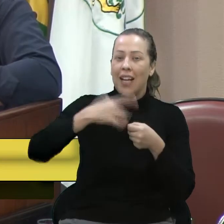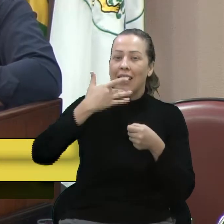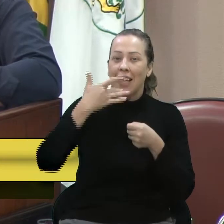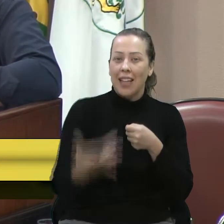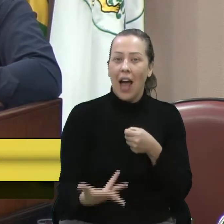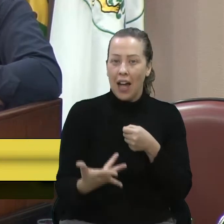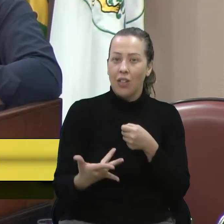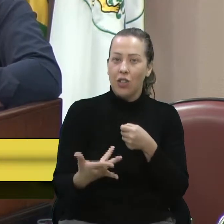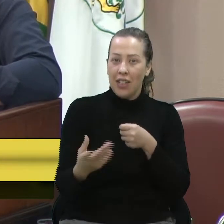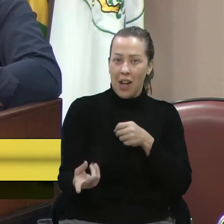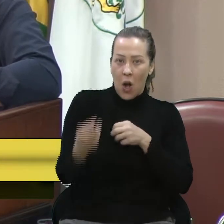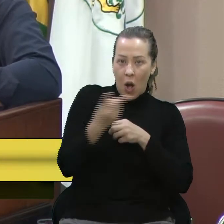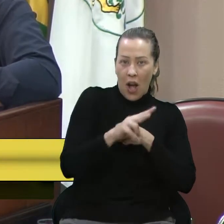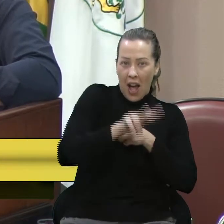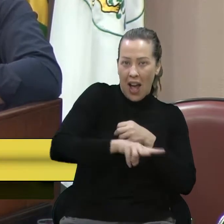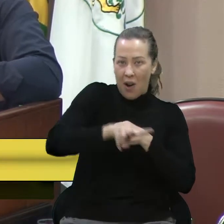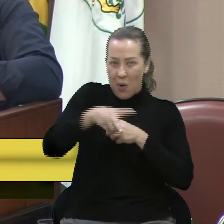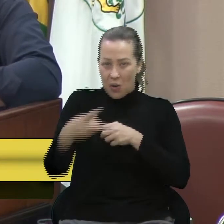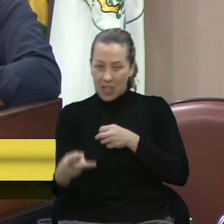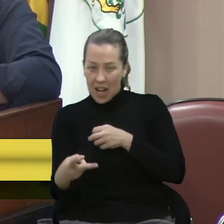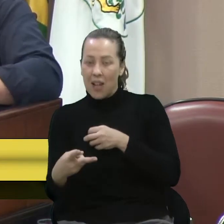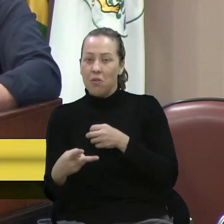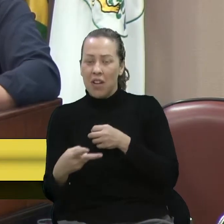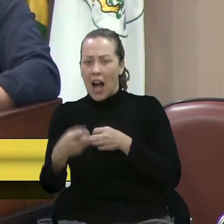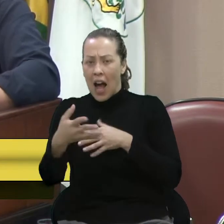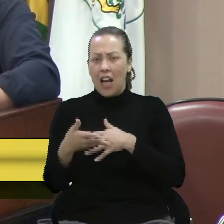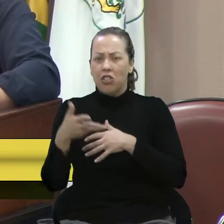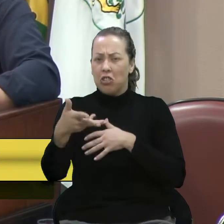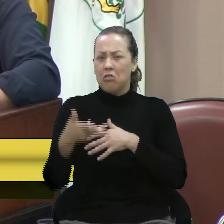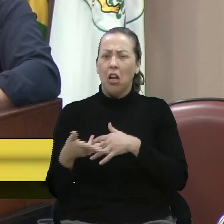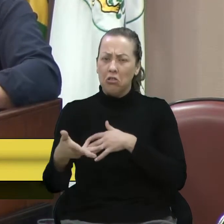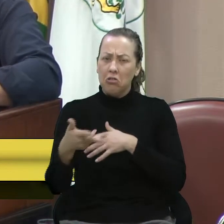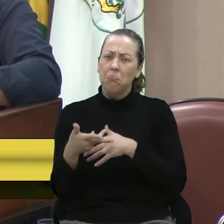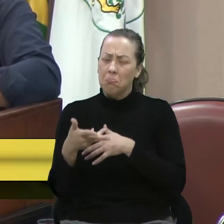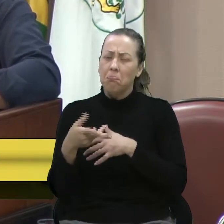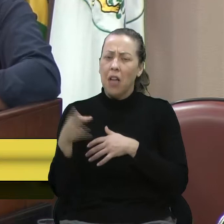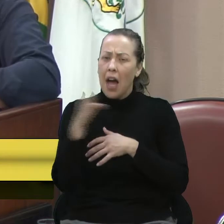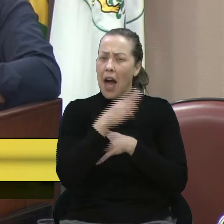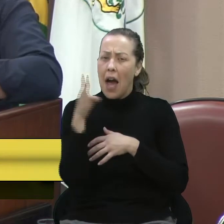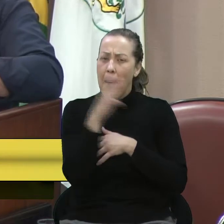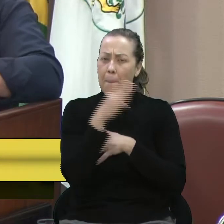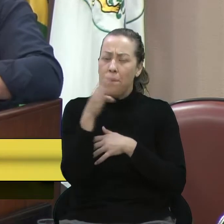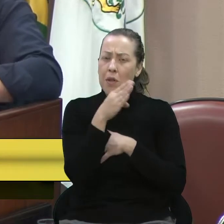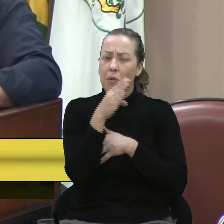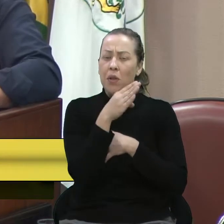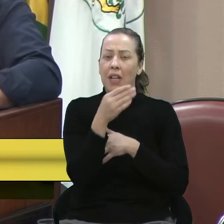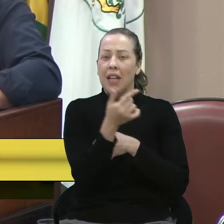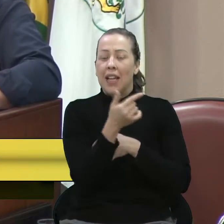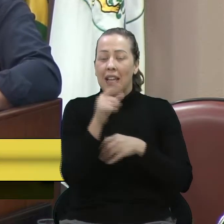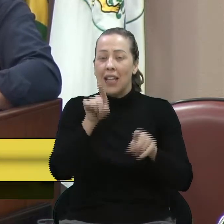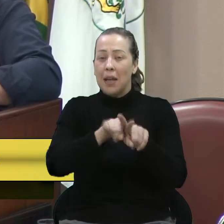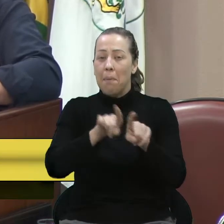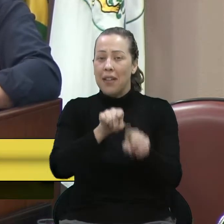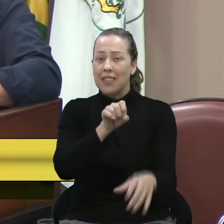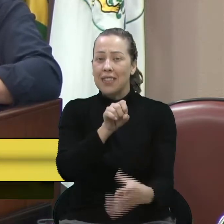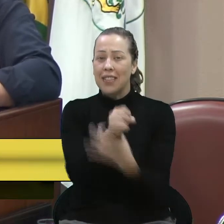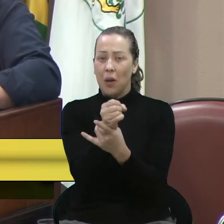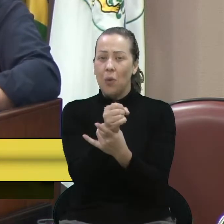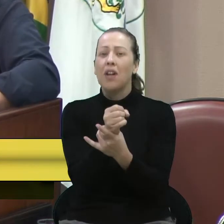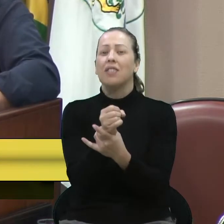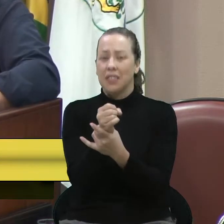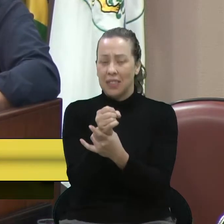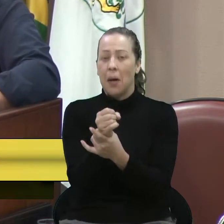tarde, do turno inverso, que era o turno da tarde, com maior agilidade, né, maior rapidez e maior segurança para